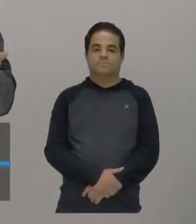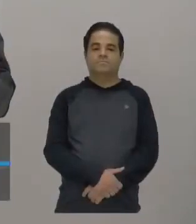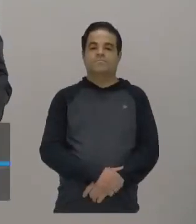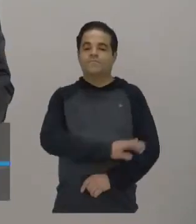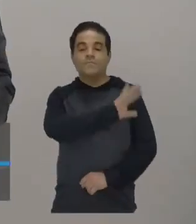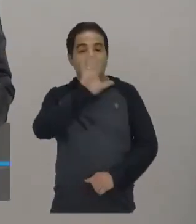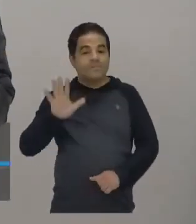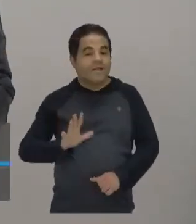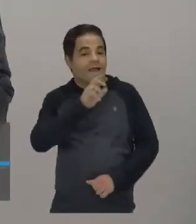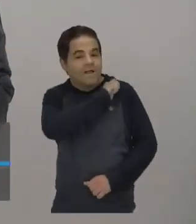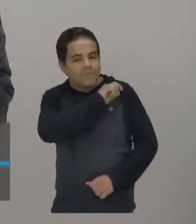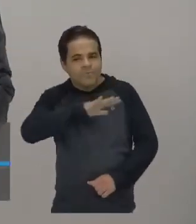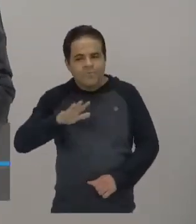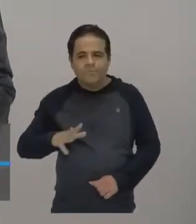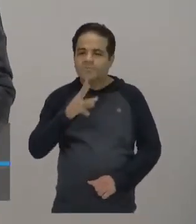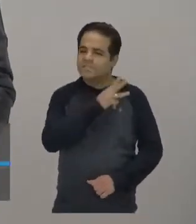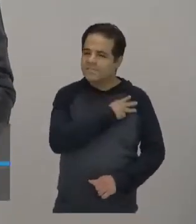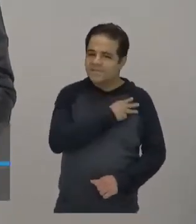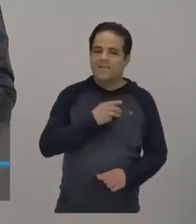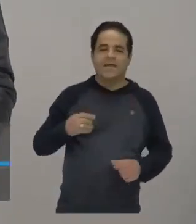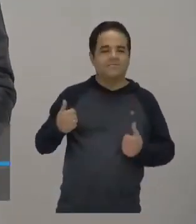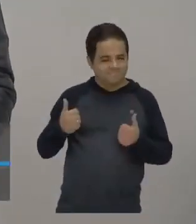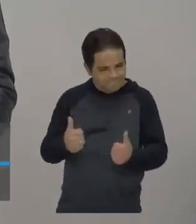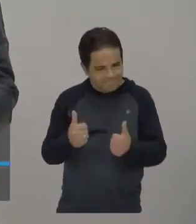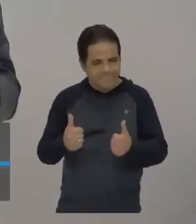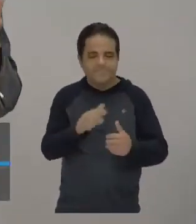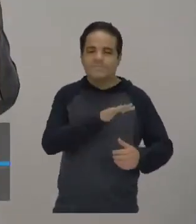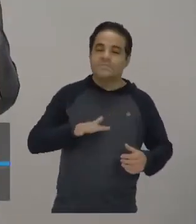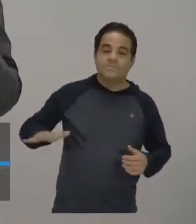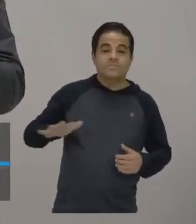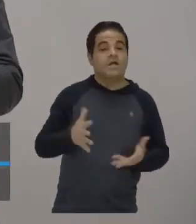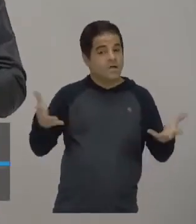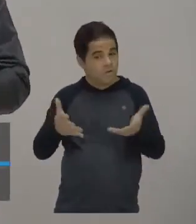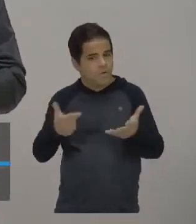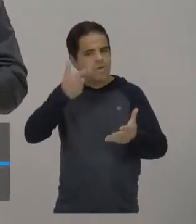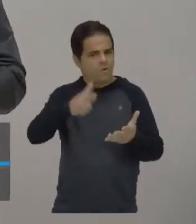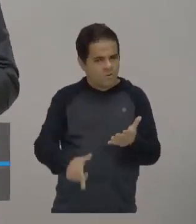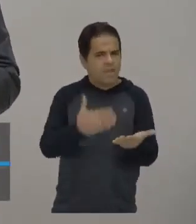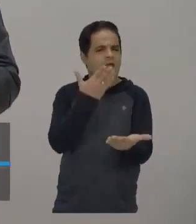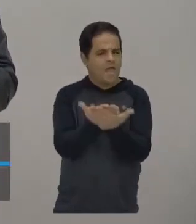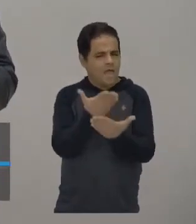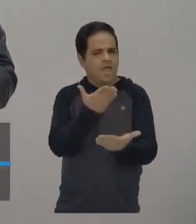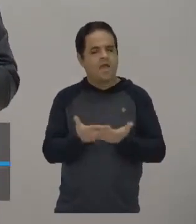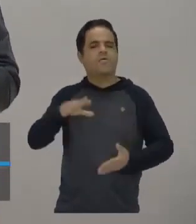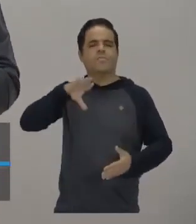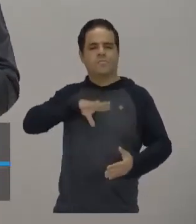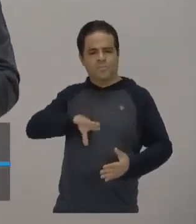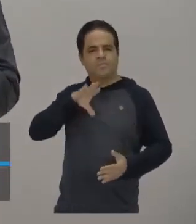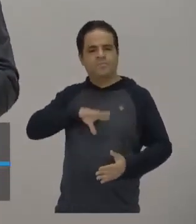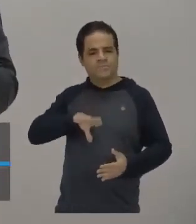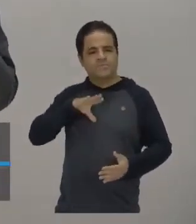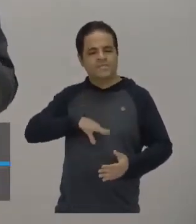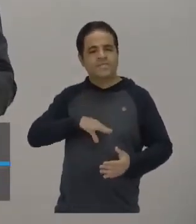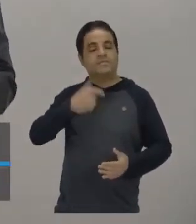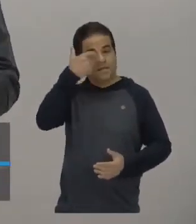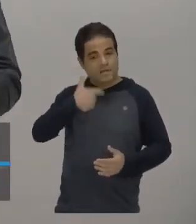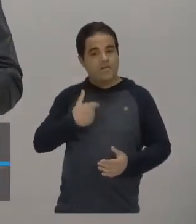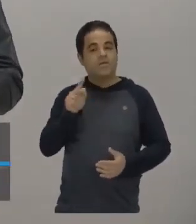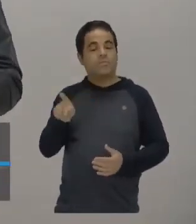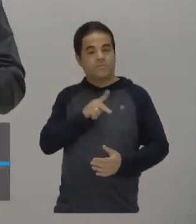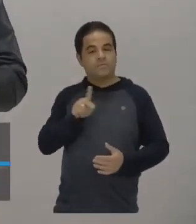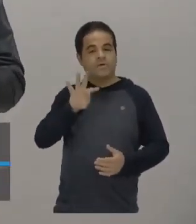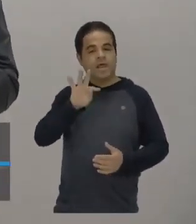Olá, alunos da terceira série do ensino médio. Vamos a mais uma aula de língua portuguesa. Eu sou a